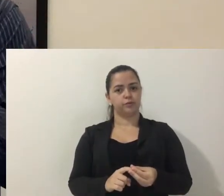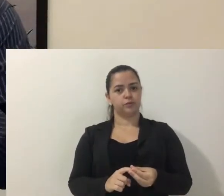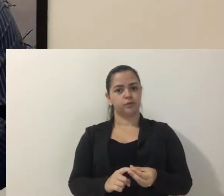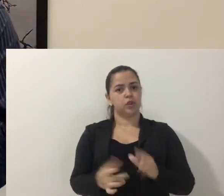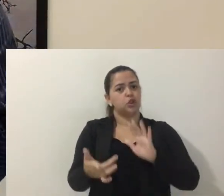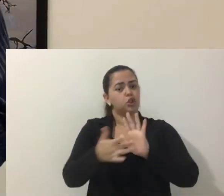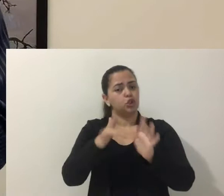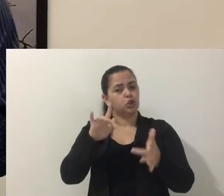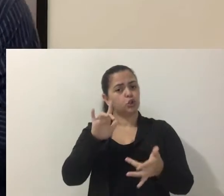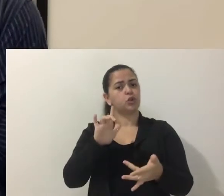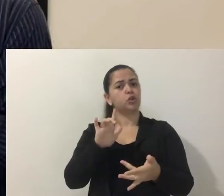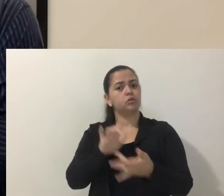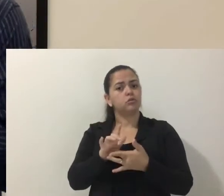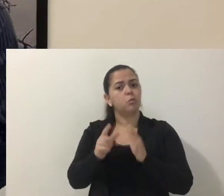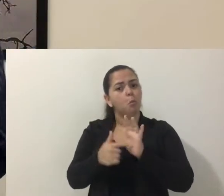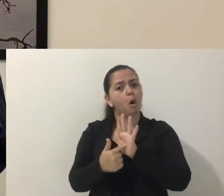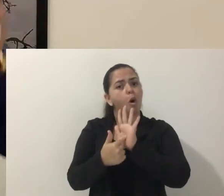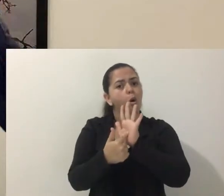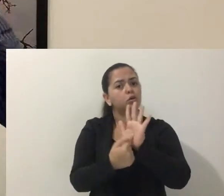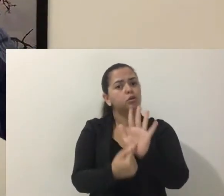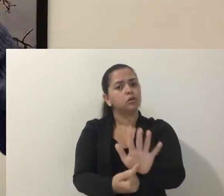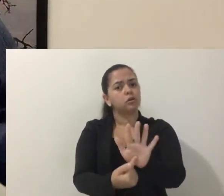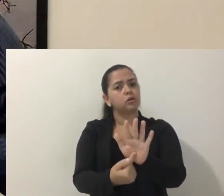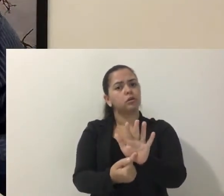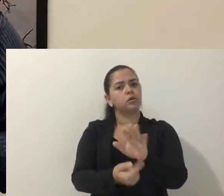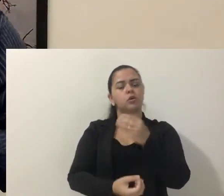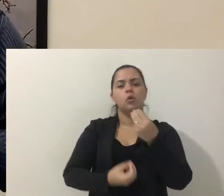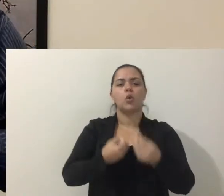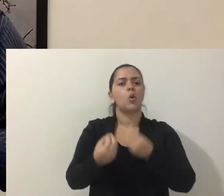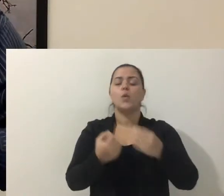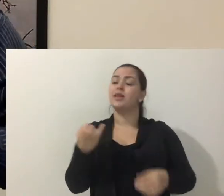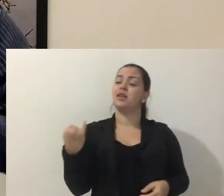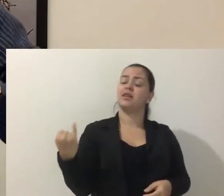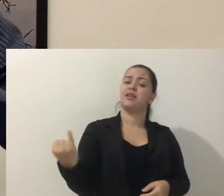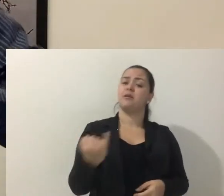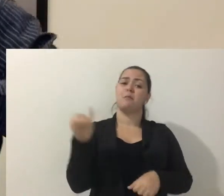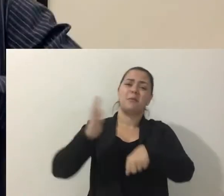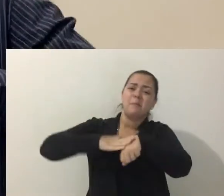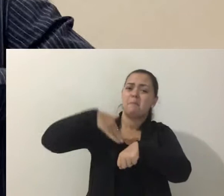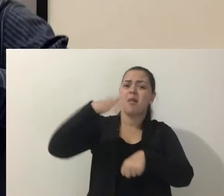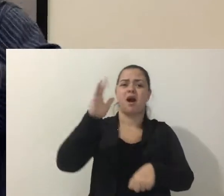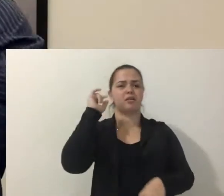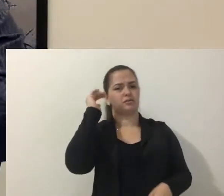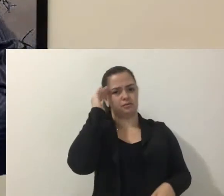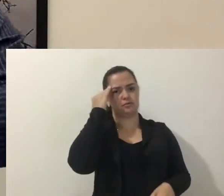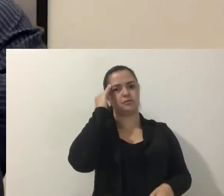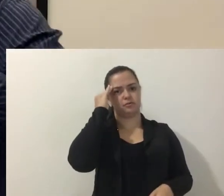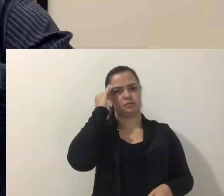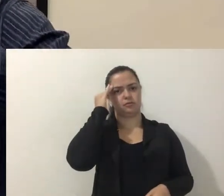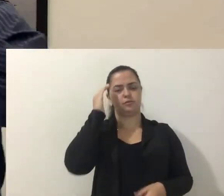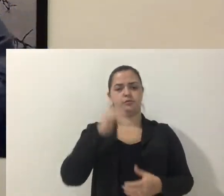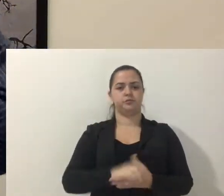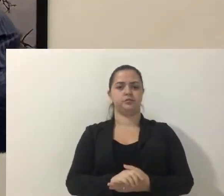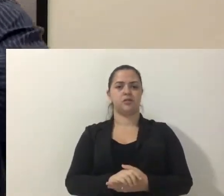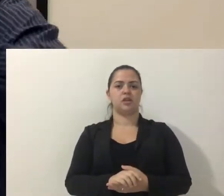aqui o que seria mais importante para eles entenderem. Eu não tenho que estar focado